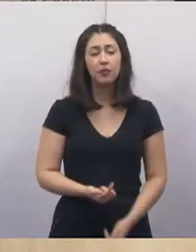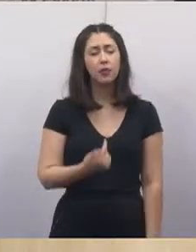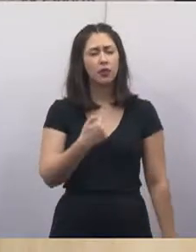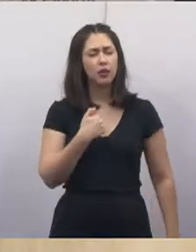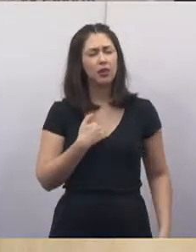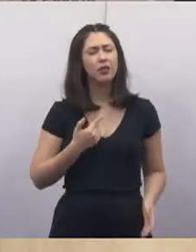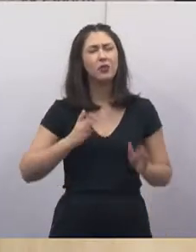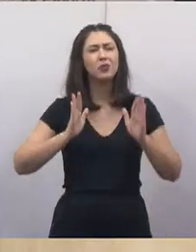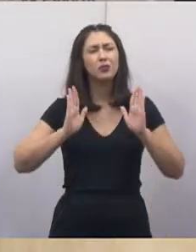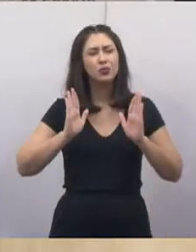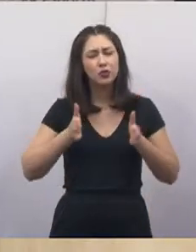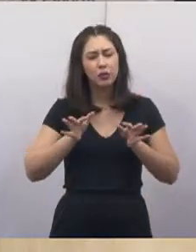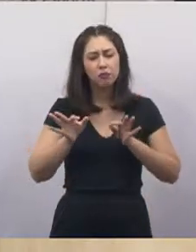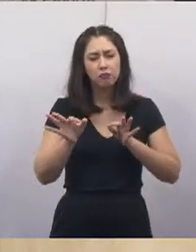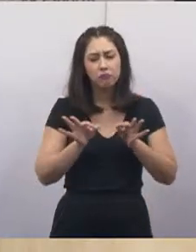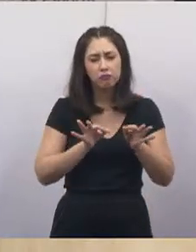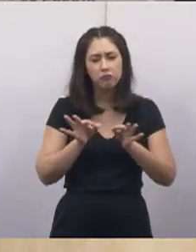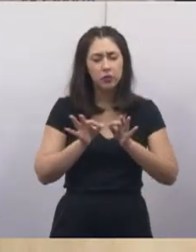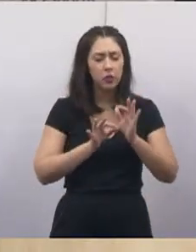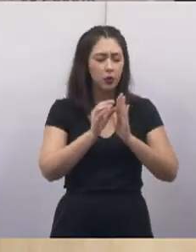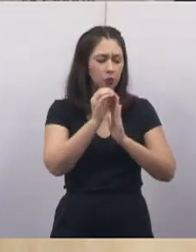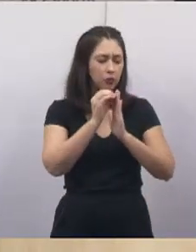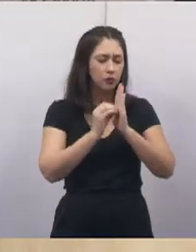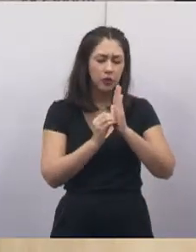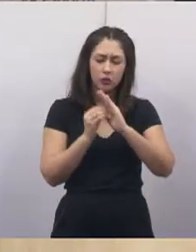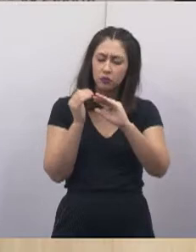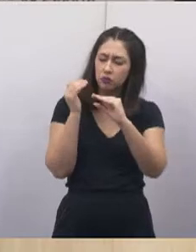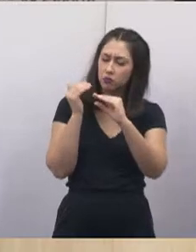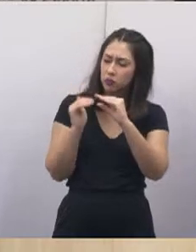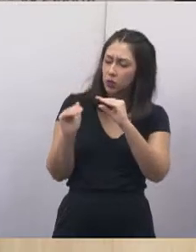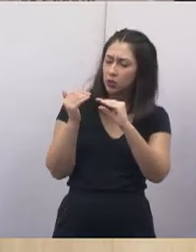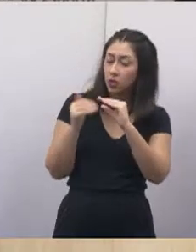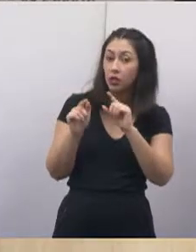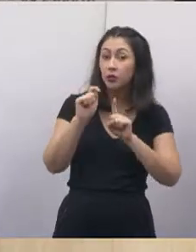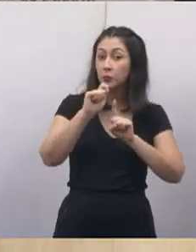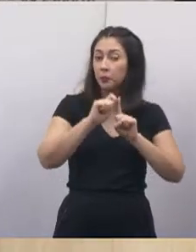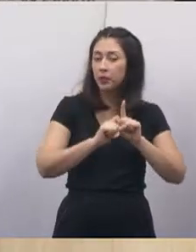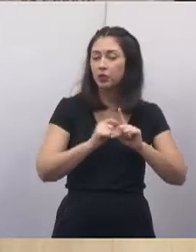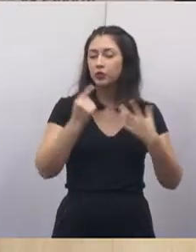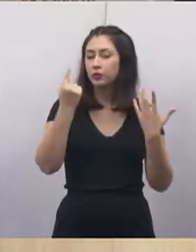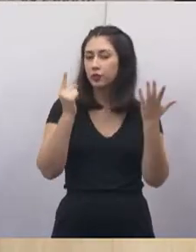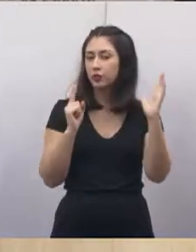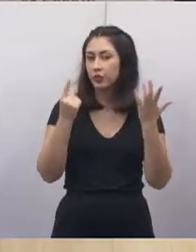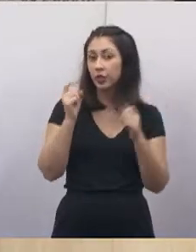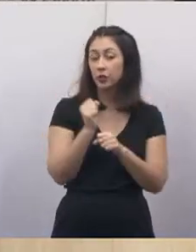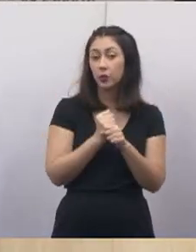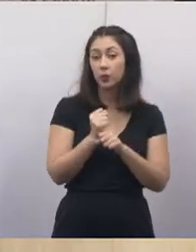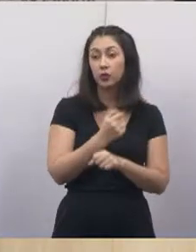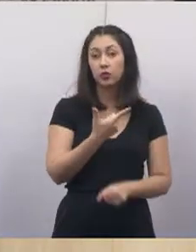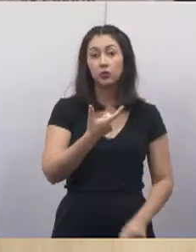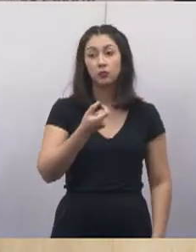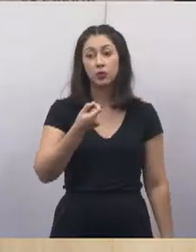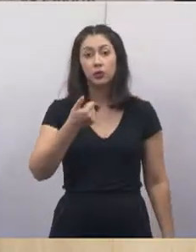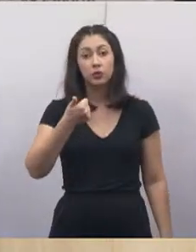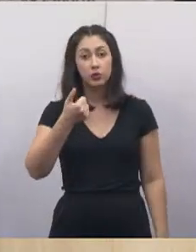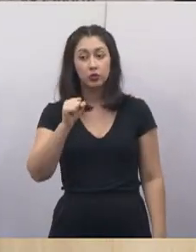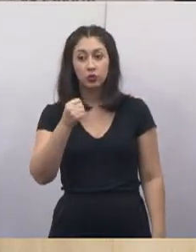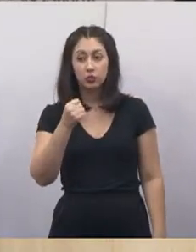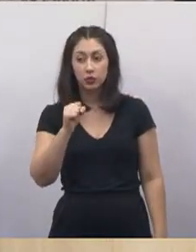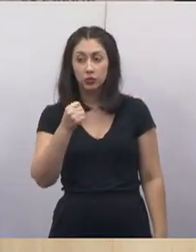já enviou ofícios em fevereiro de 2018,